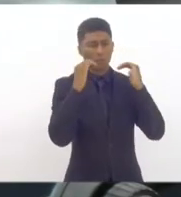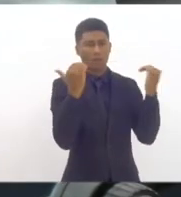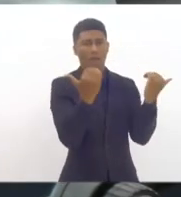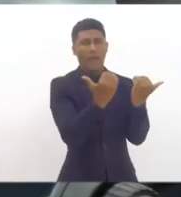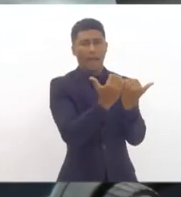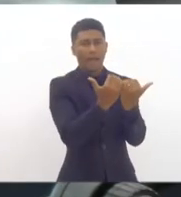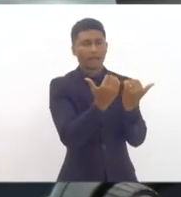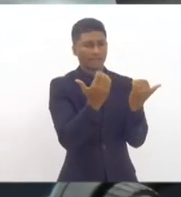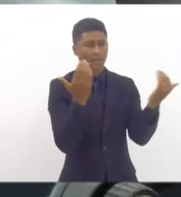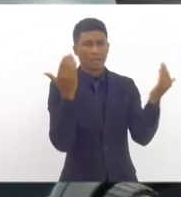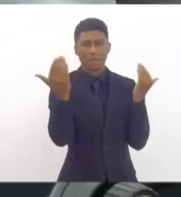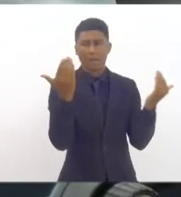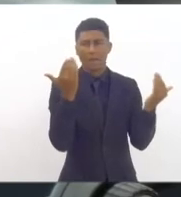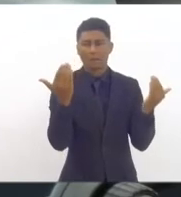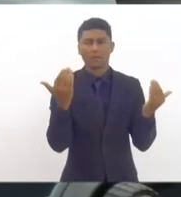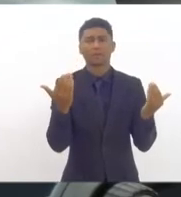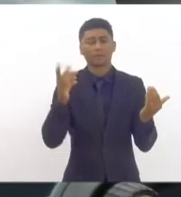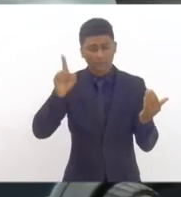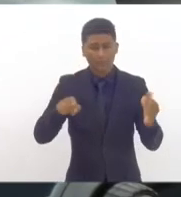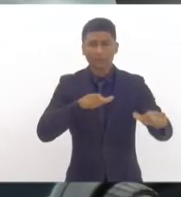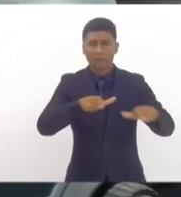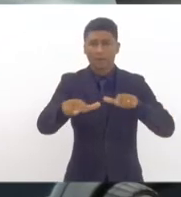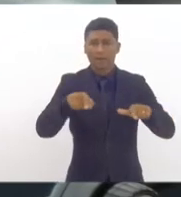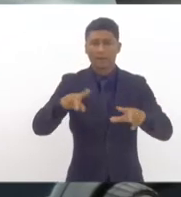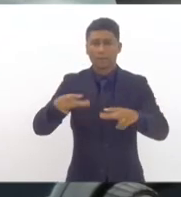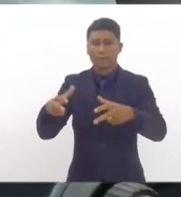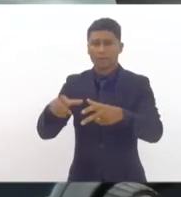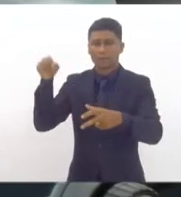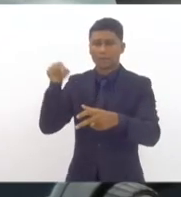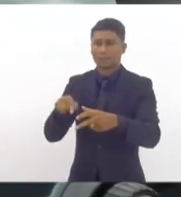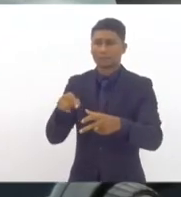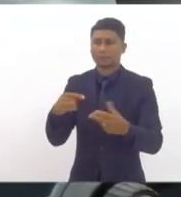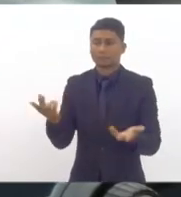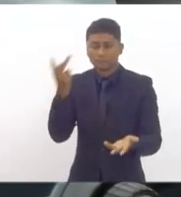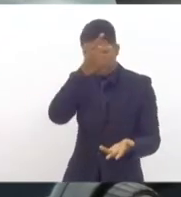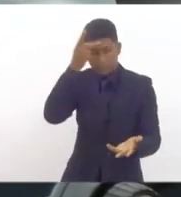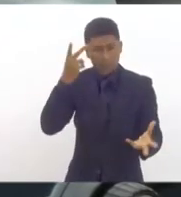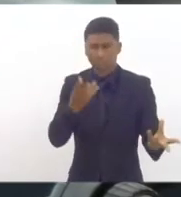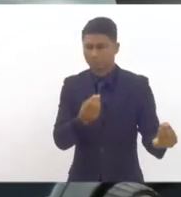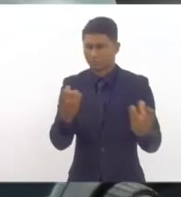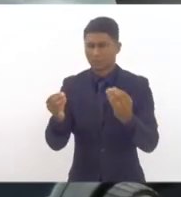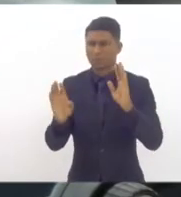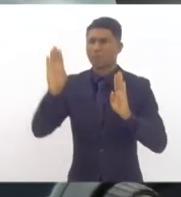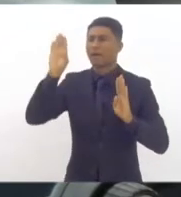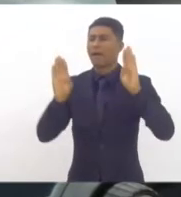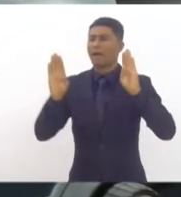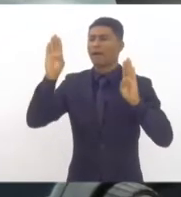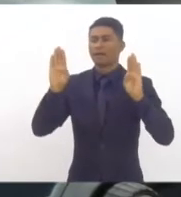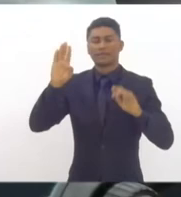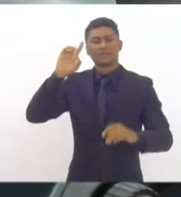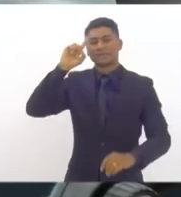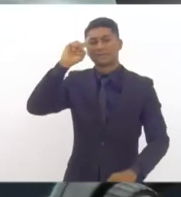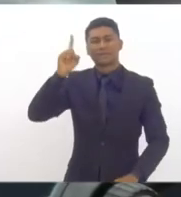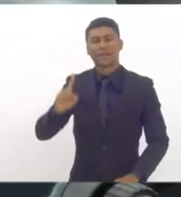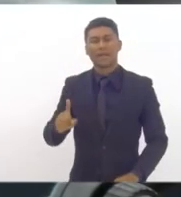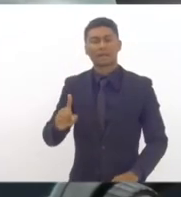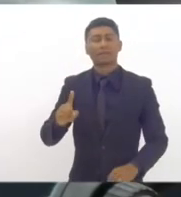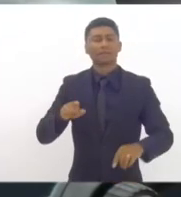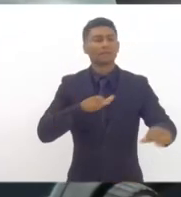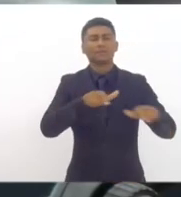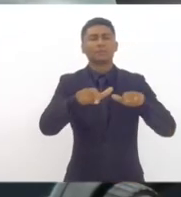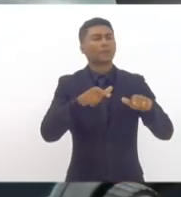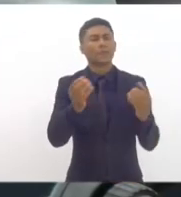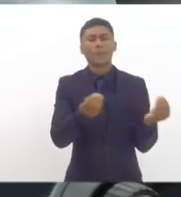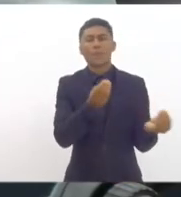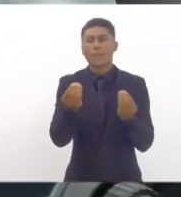trabalho do mecanismo. Então, muita gente, quando se candidata, não tem ideia do dia a dia do trabalho do mecanismo. É